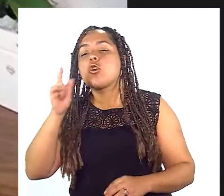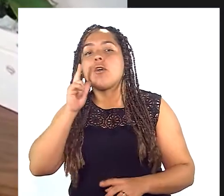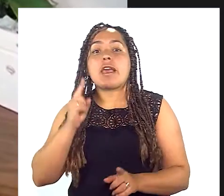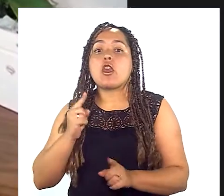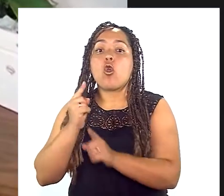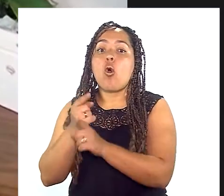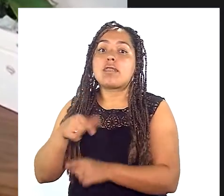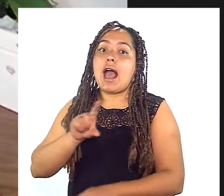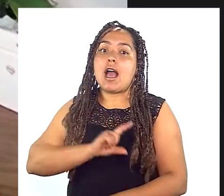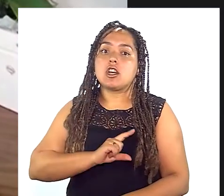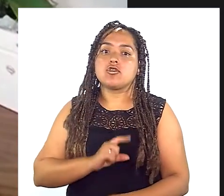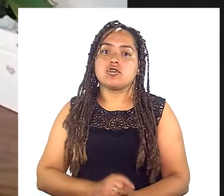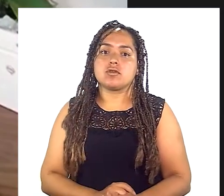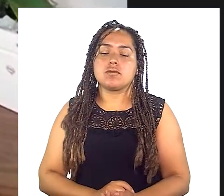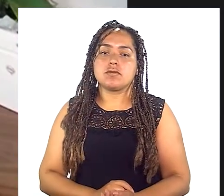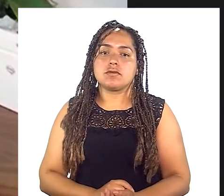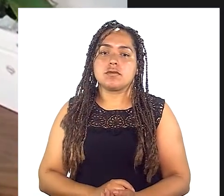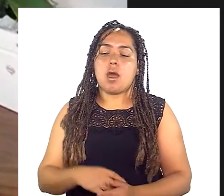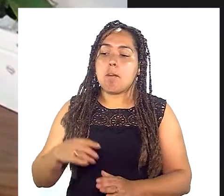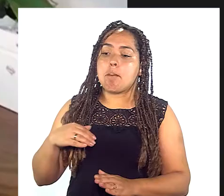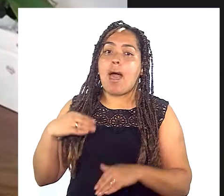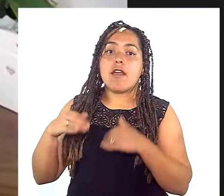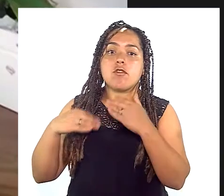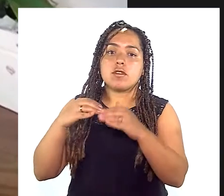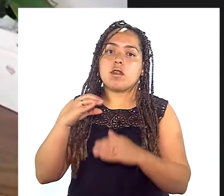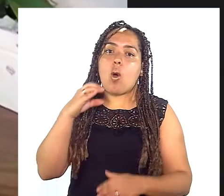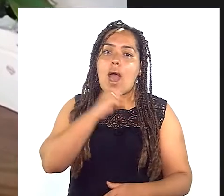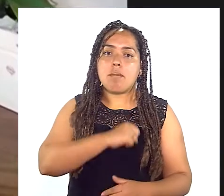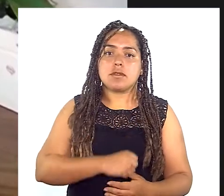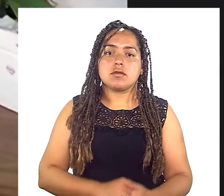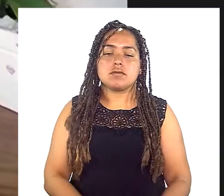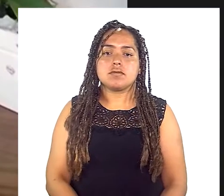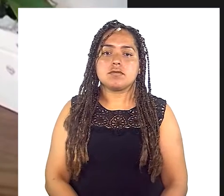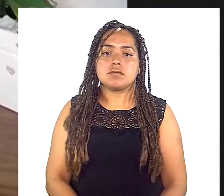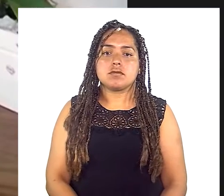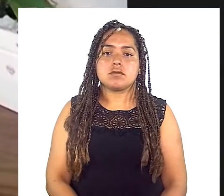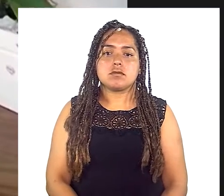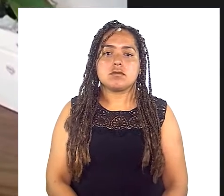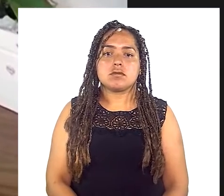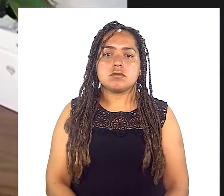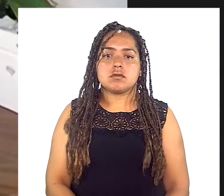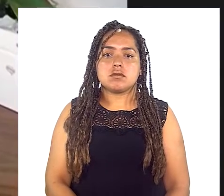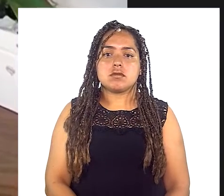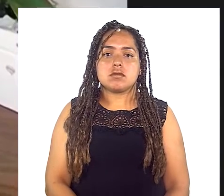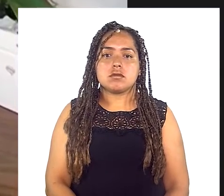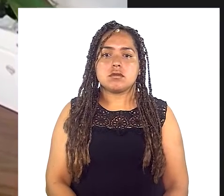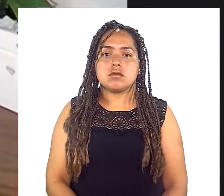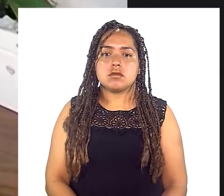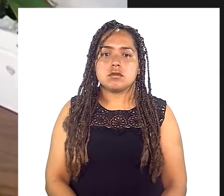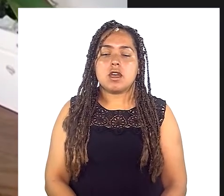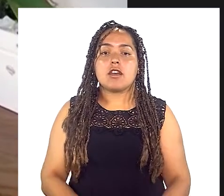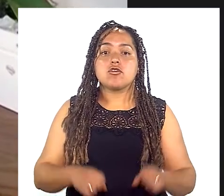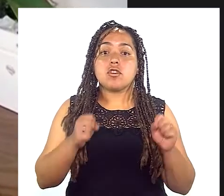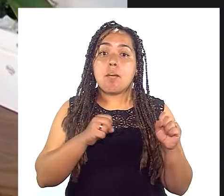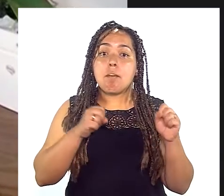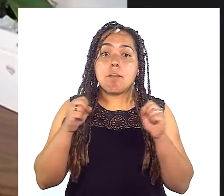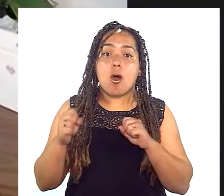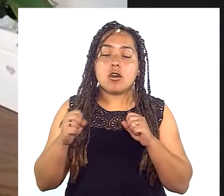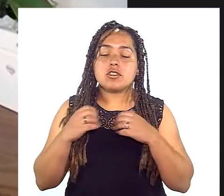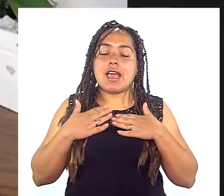né, quando o diagnóstico é feito precocemente, e uma evolução favorável dos casos. Tá?